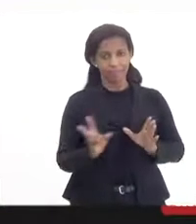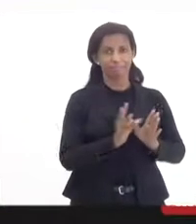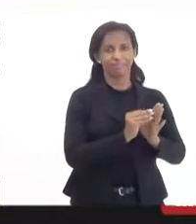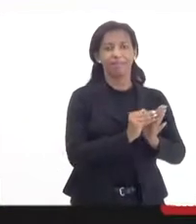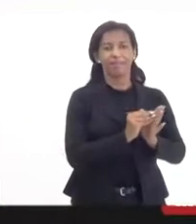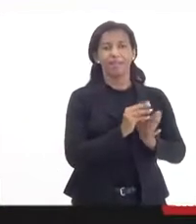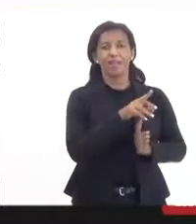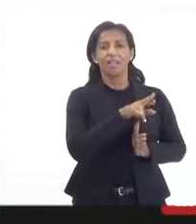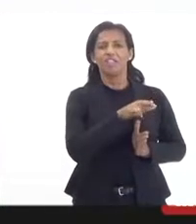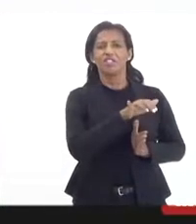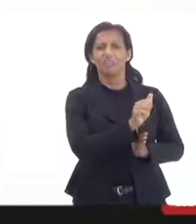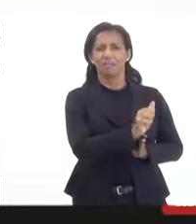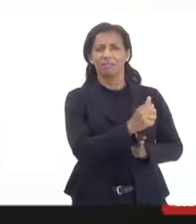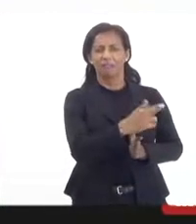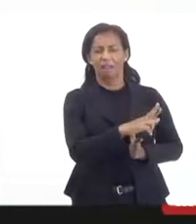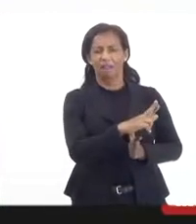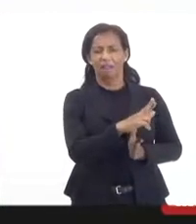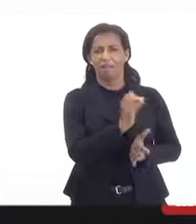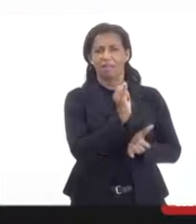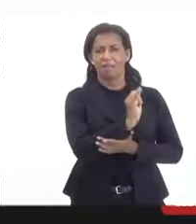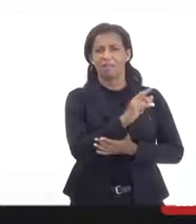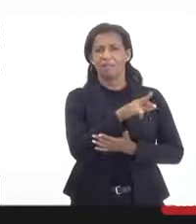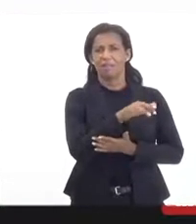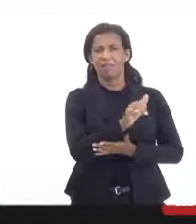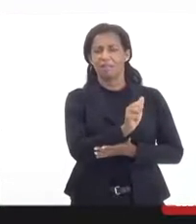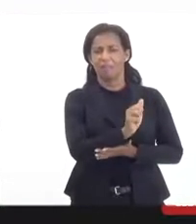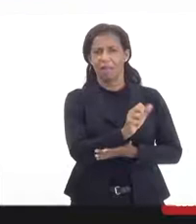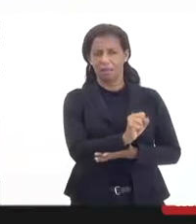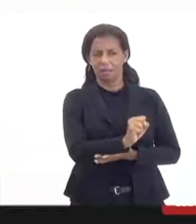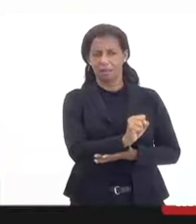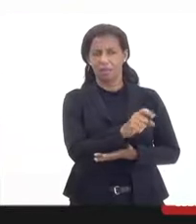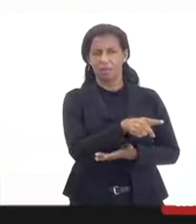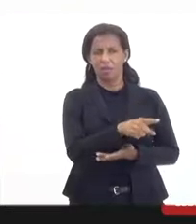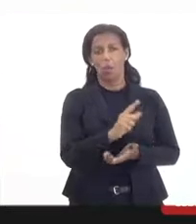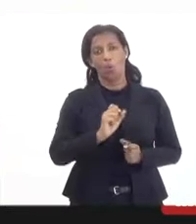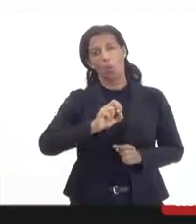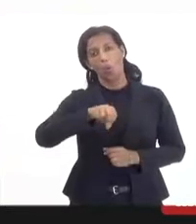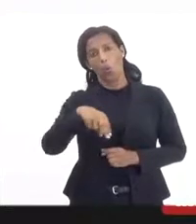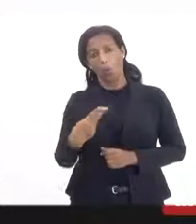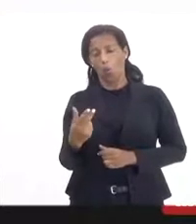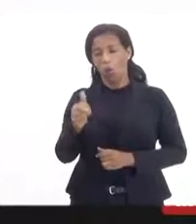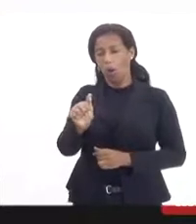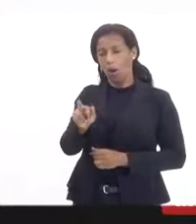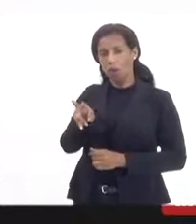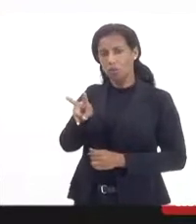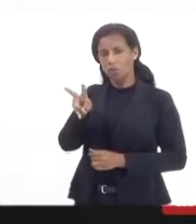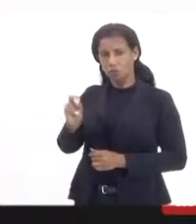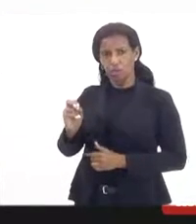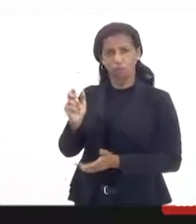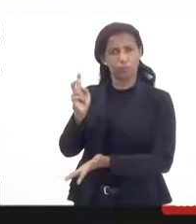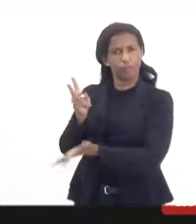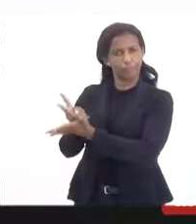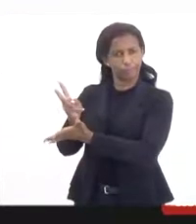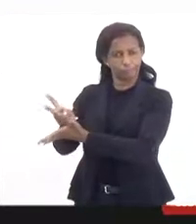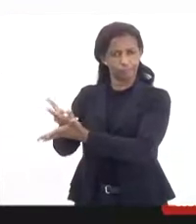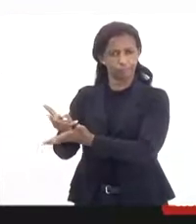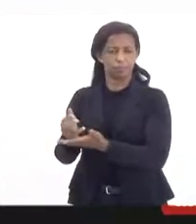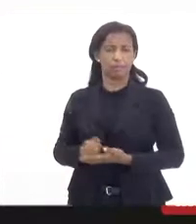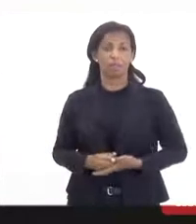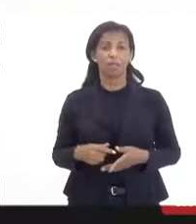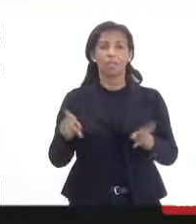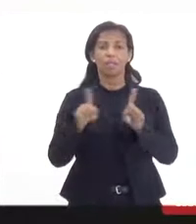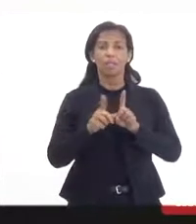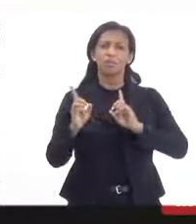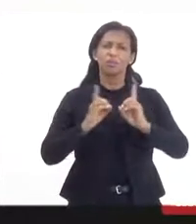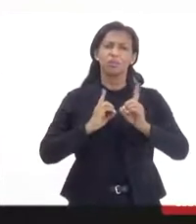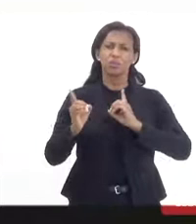poder se creditar de ICMS relacionados a bens de uso e consumo ou ativo fixo, ativo permanente. E também